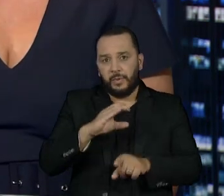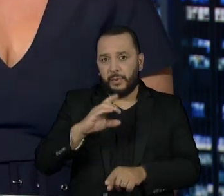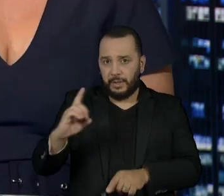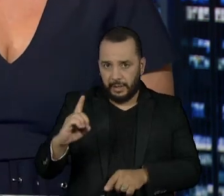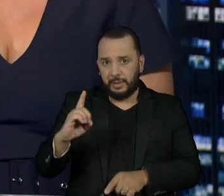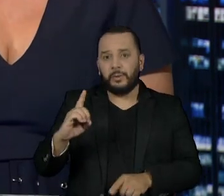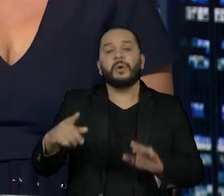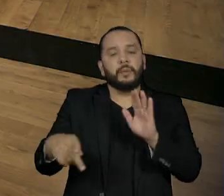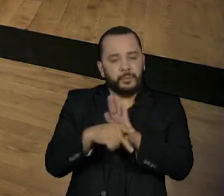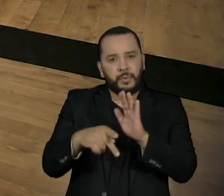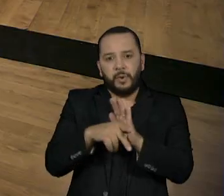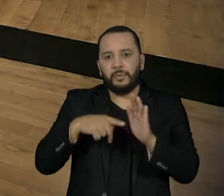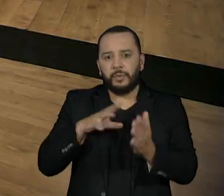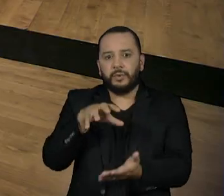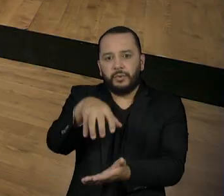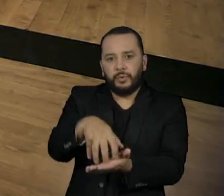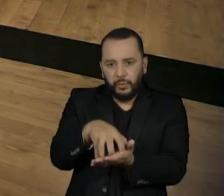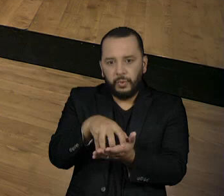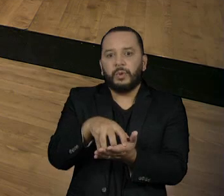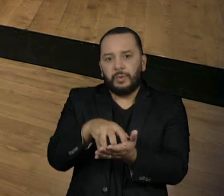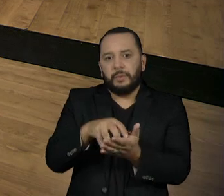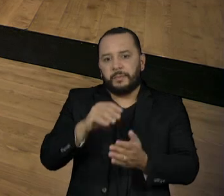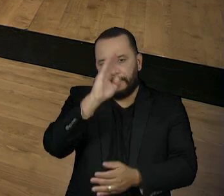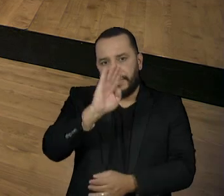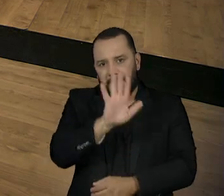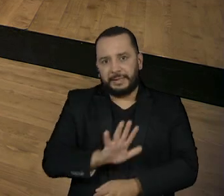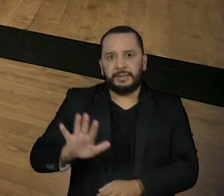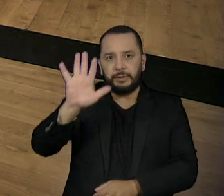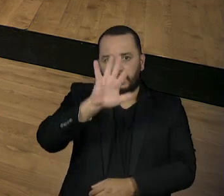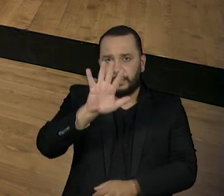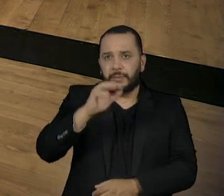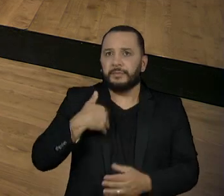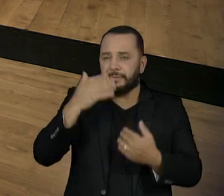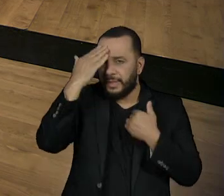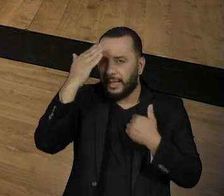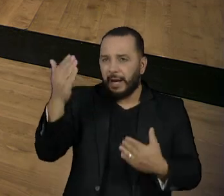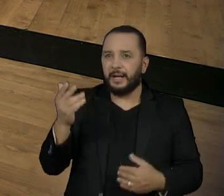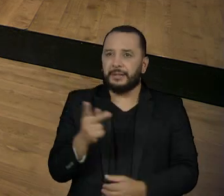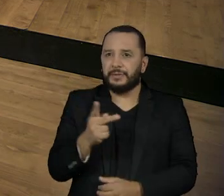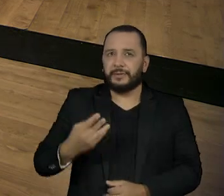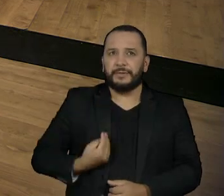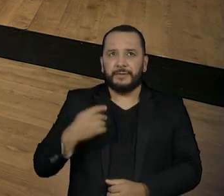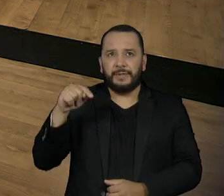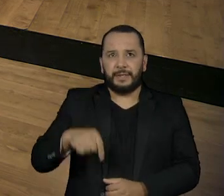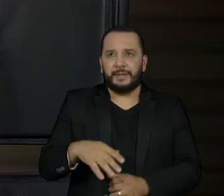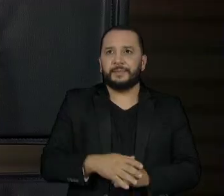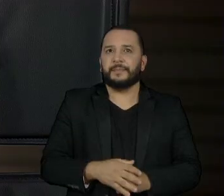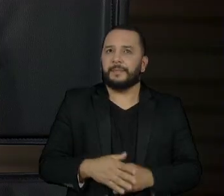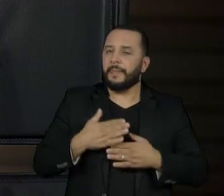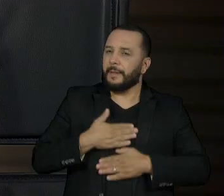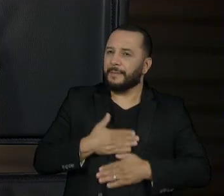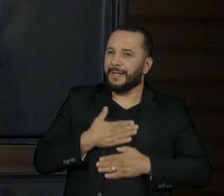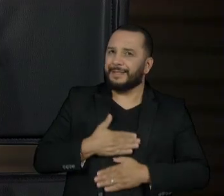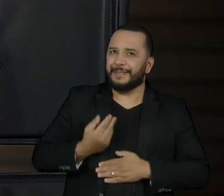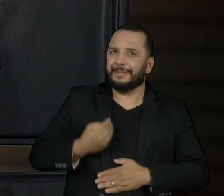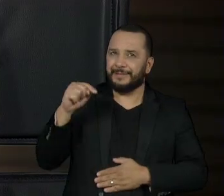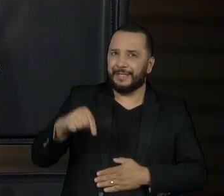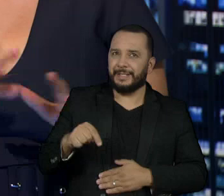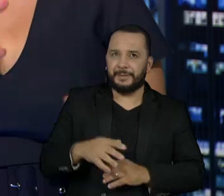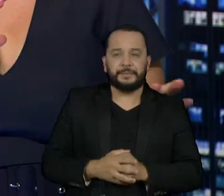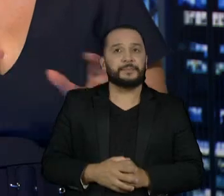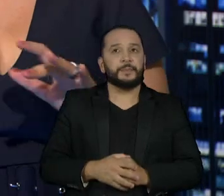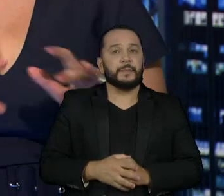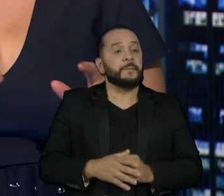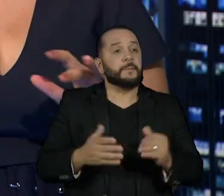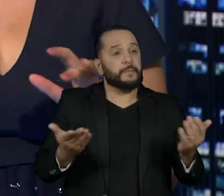Brasileira. Professora Carolina, professor Josué, obrigada por estarem aqui hoje com a gente. Olá, um prazer estar aqui com você hoje, Andresa. Nós